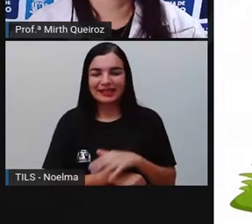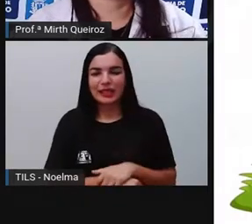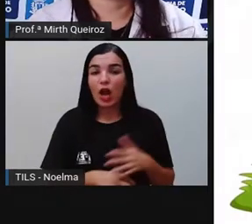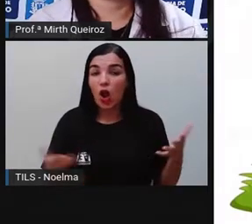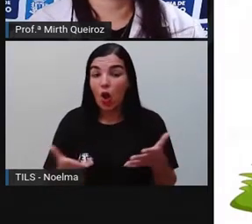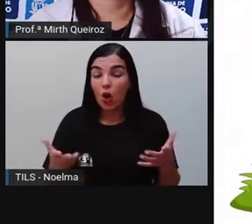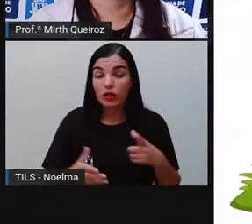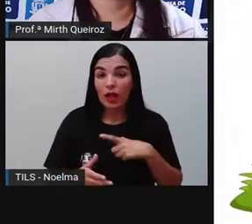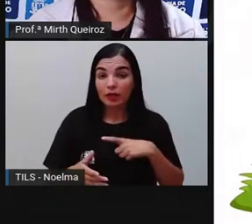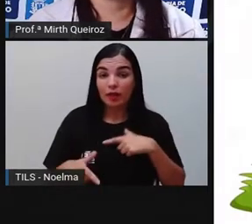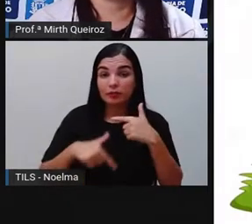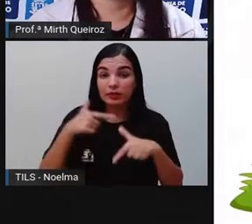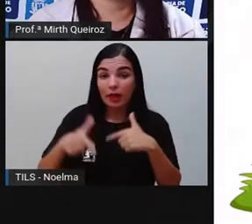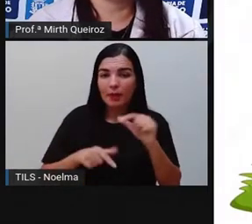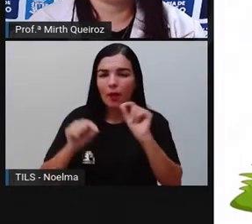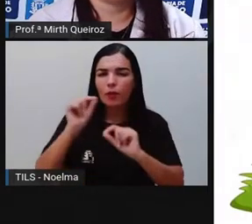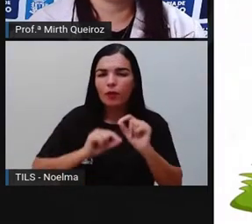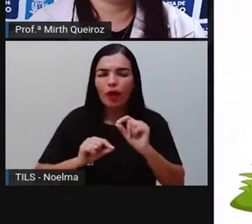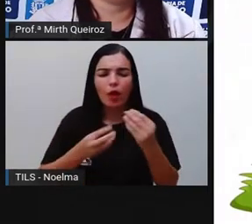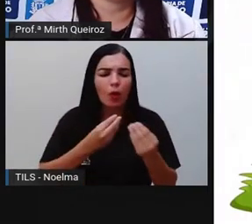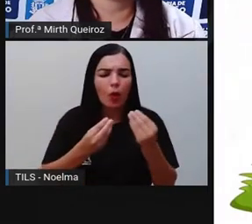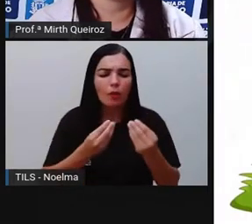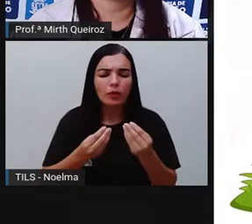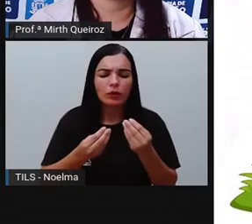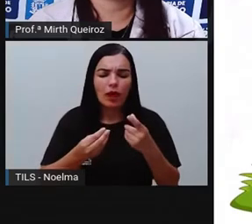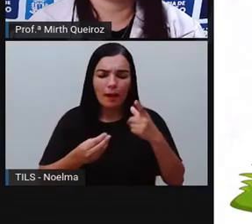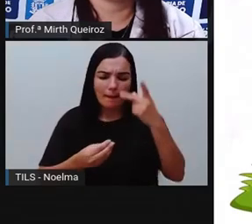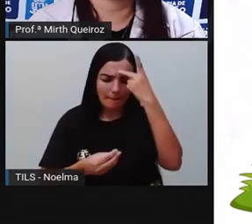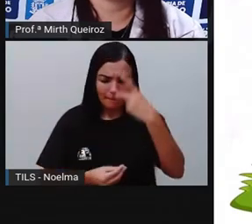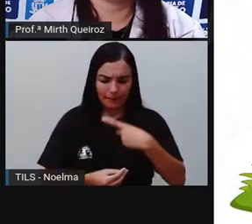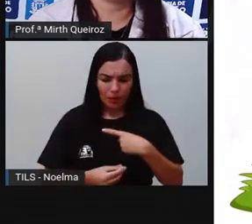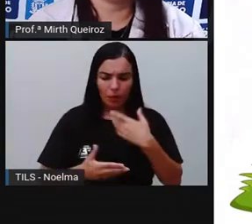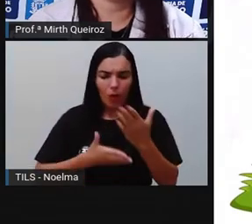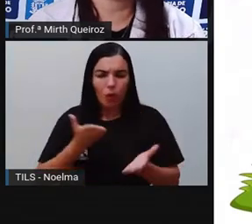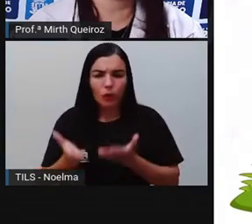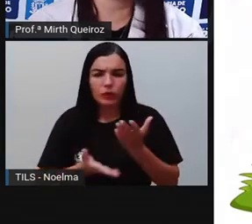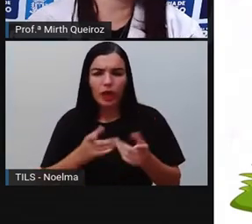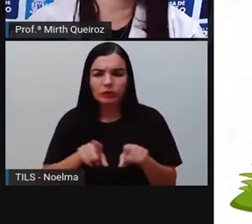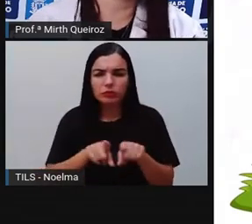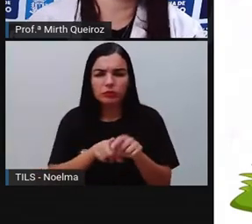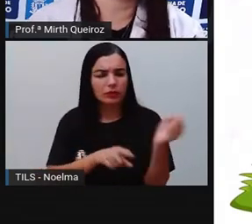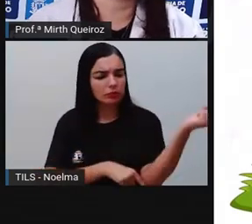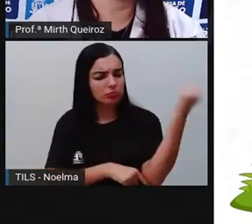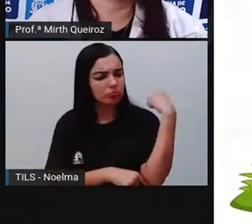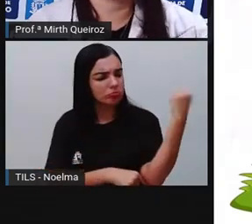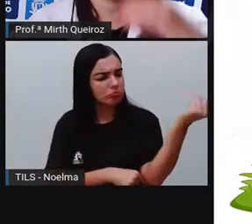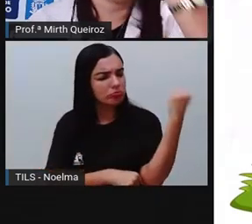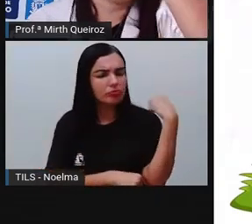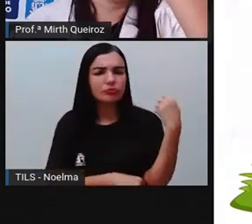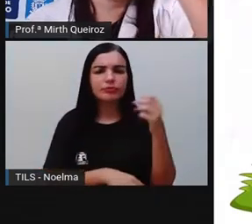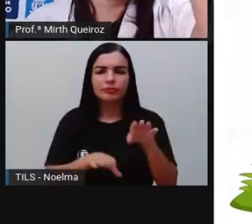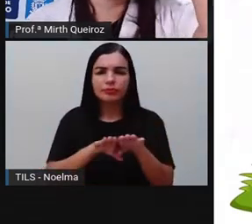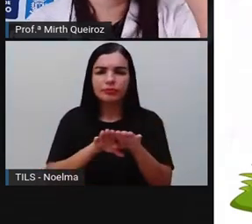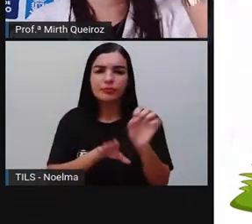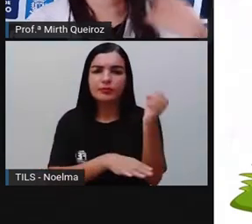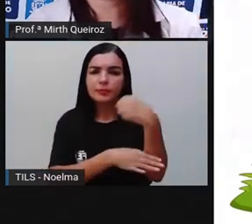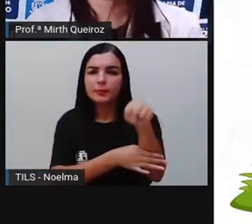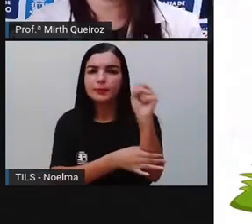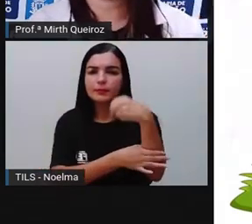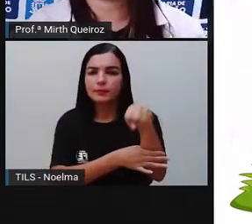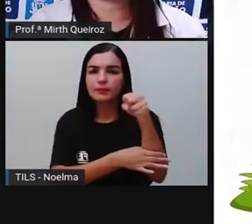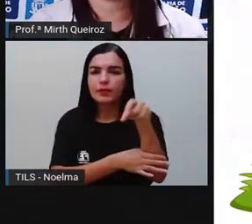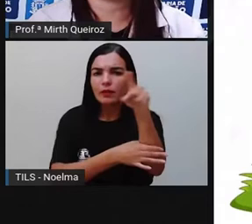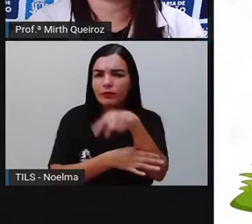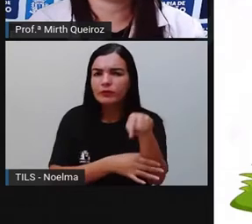Hoje iremos trabalhar noções de autocuidado a partir de atividades físicas e motoras. E aí, vocês